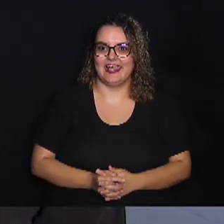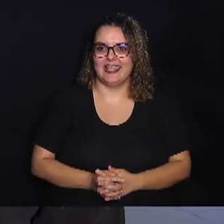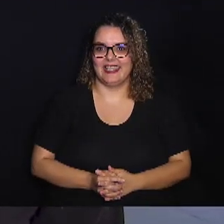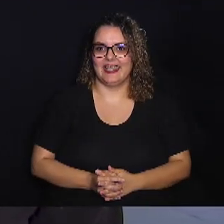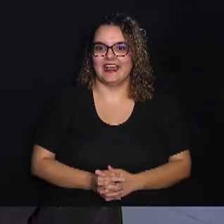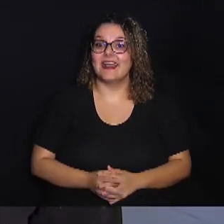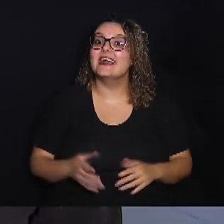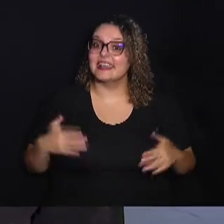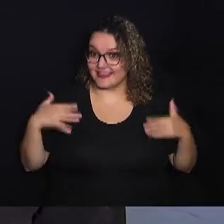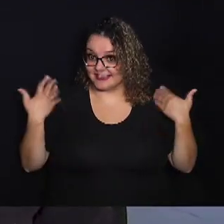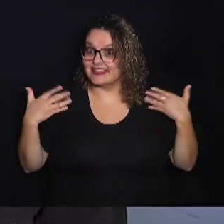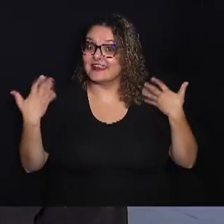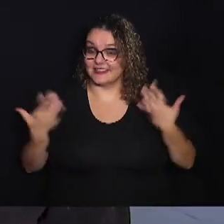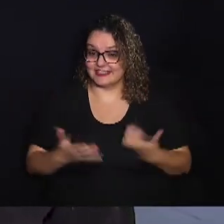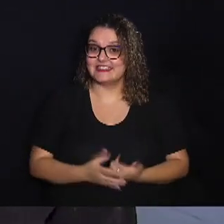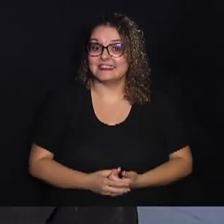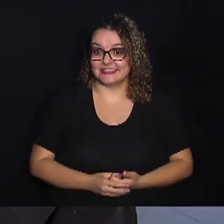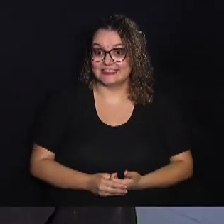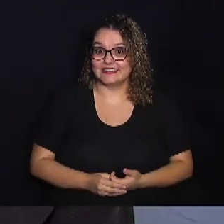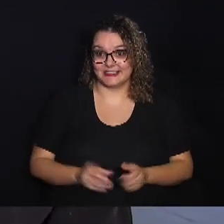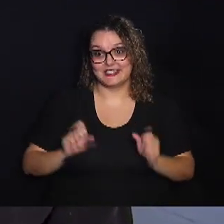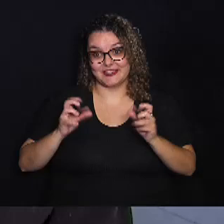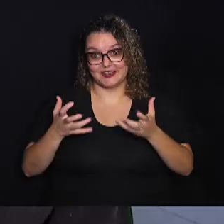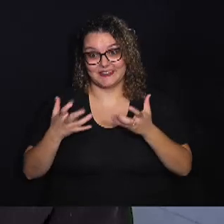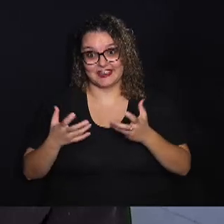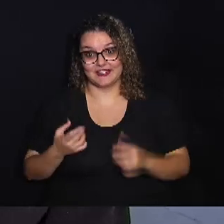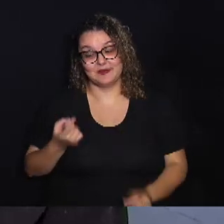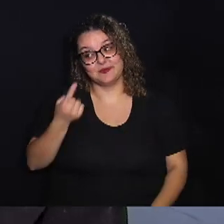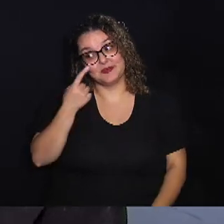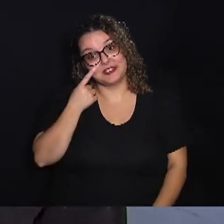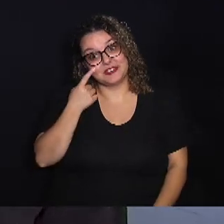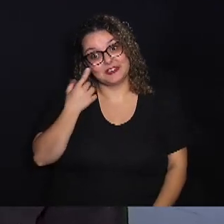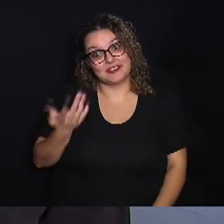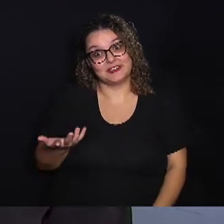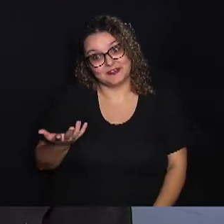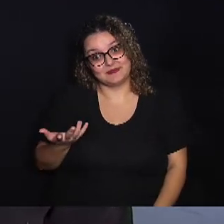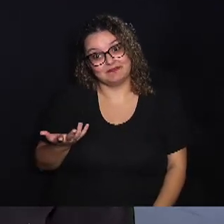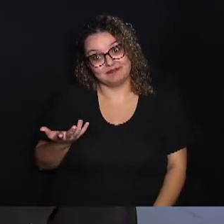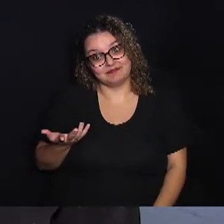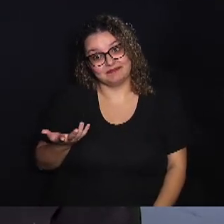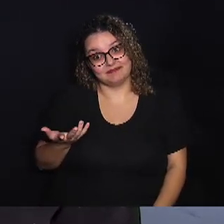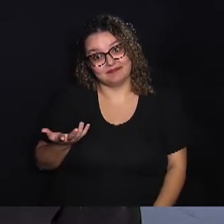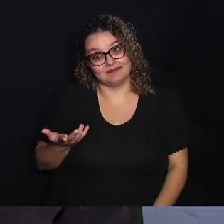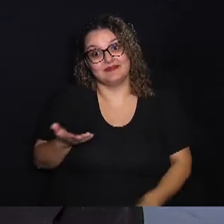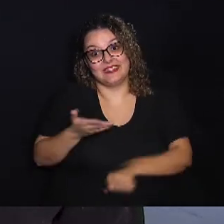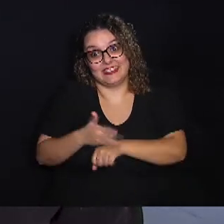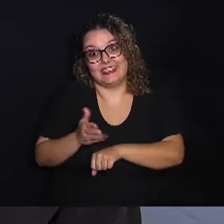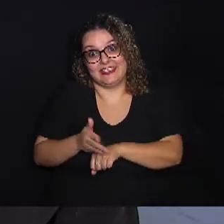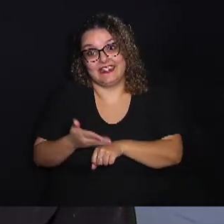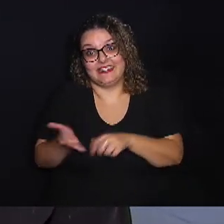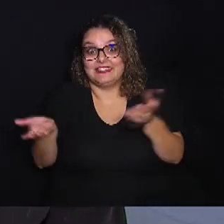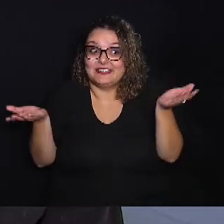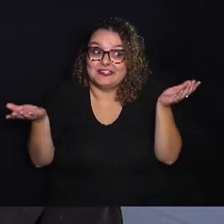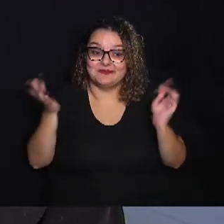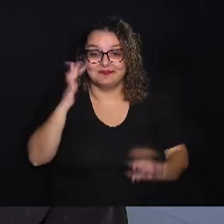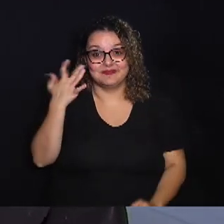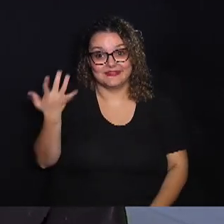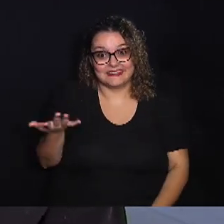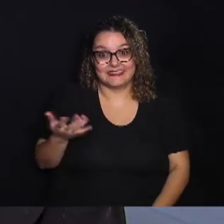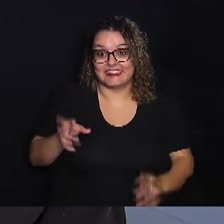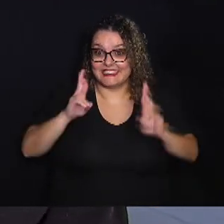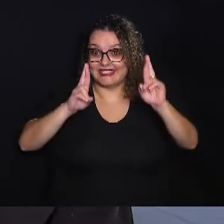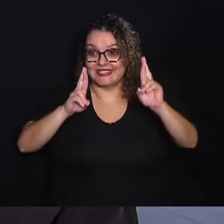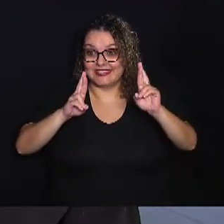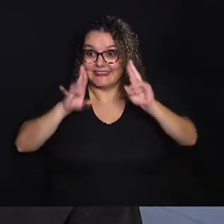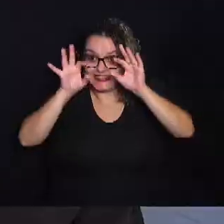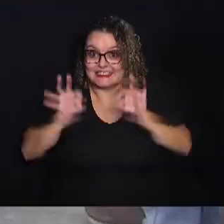Tô animado, só vamos ver, porque estamos ensaiando agora, vamos torcer para